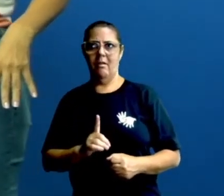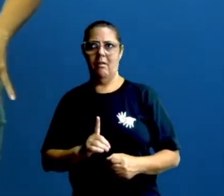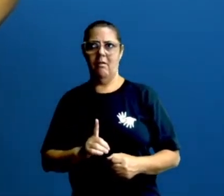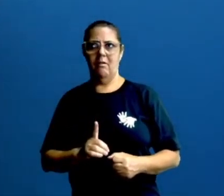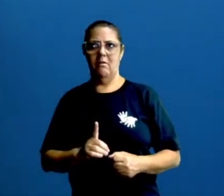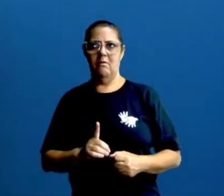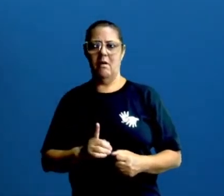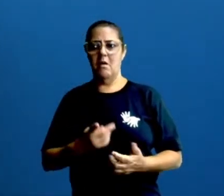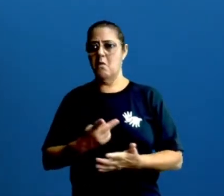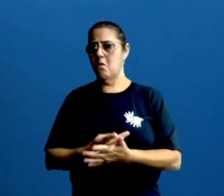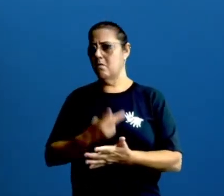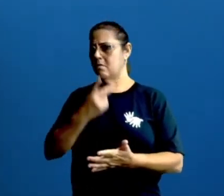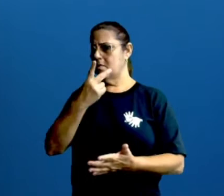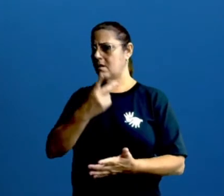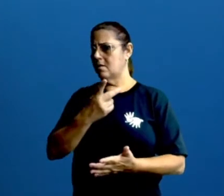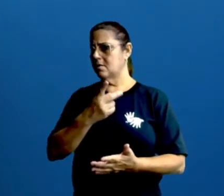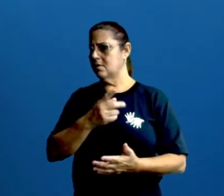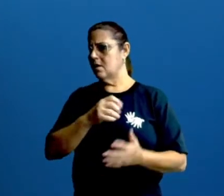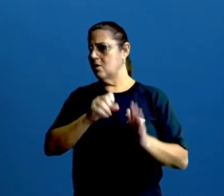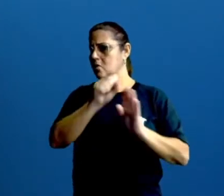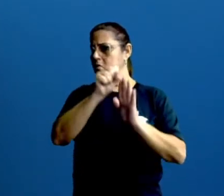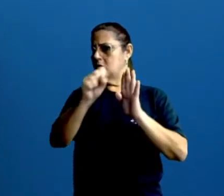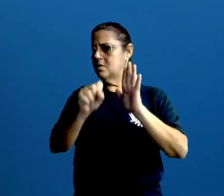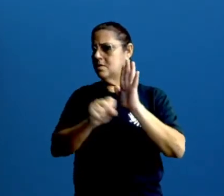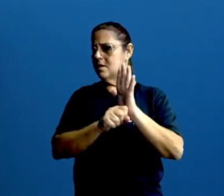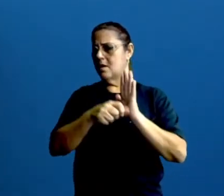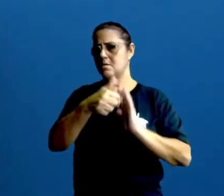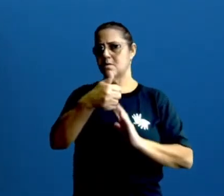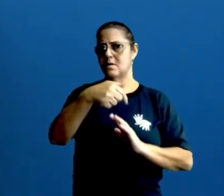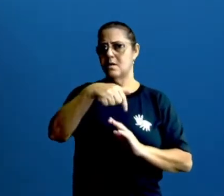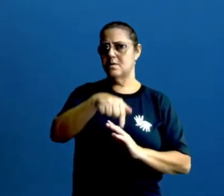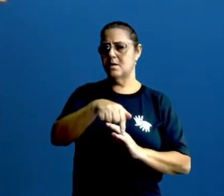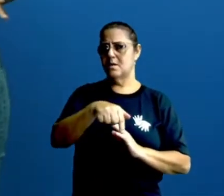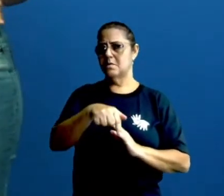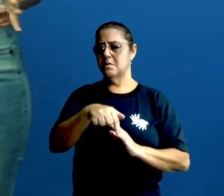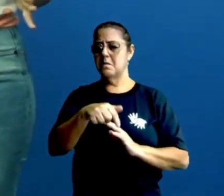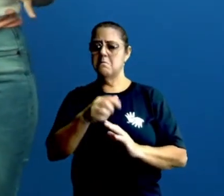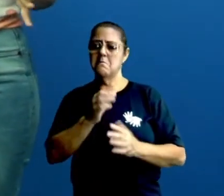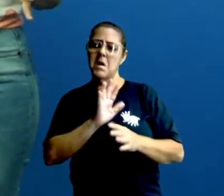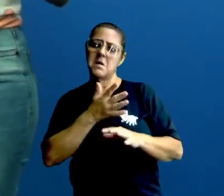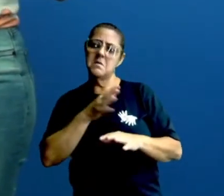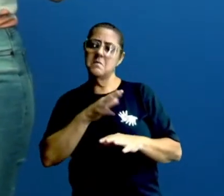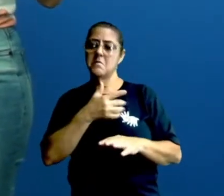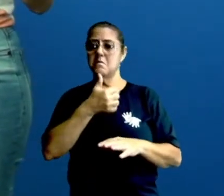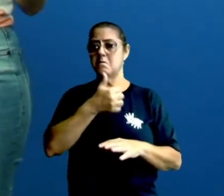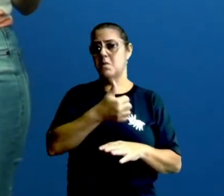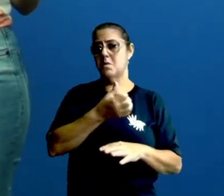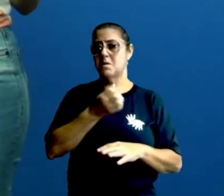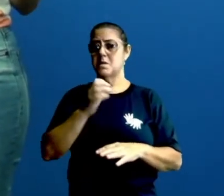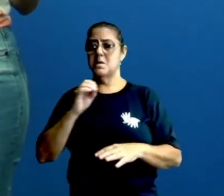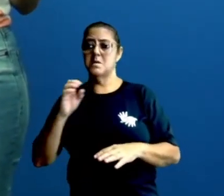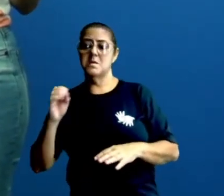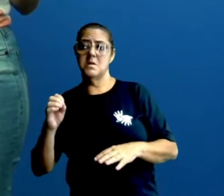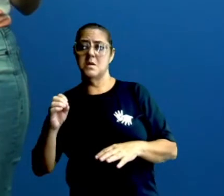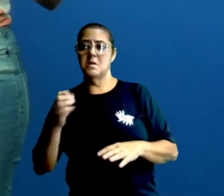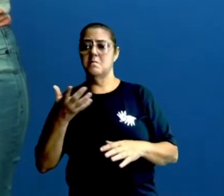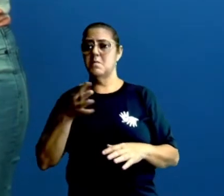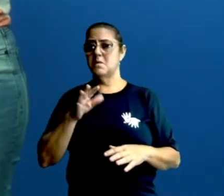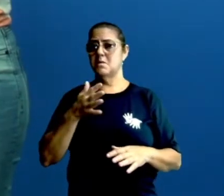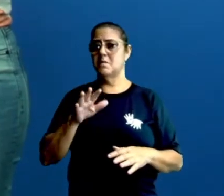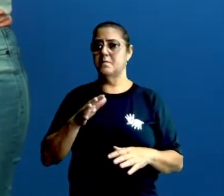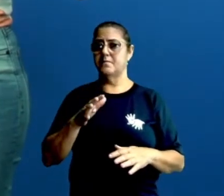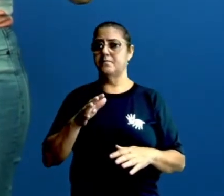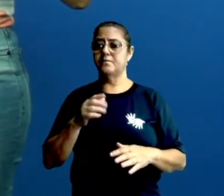ser. Isso acontece no começo do século XVII, lá em 1600, a gente já vê, finalzinho ali do século, na